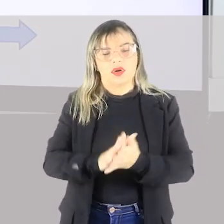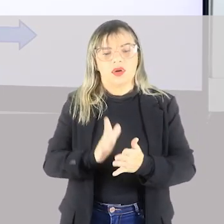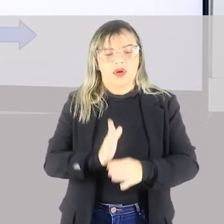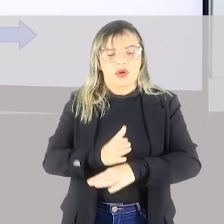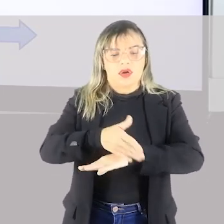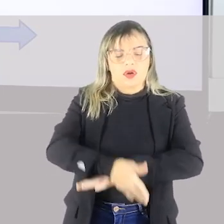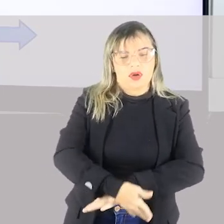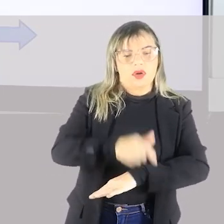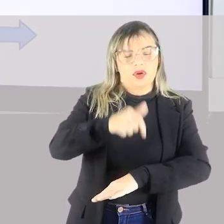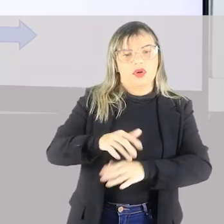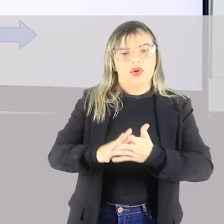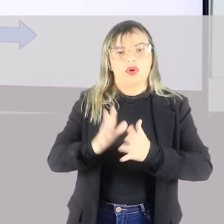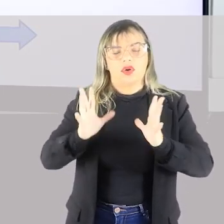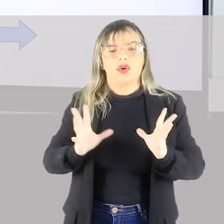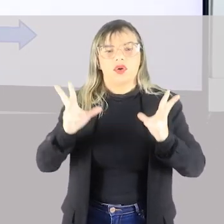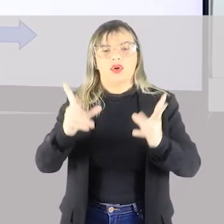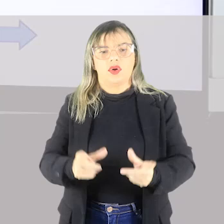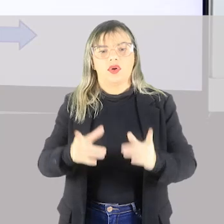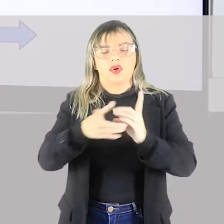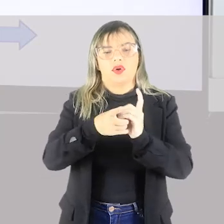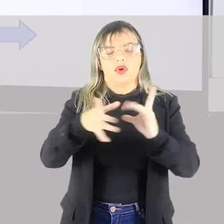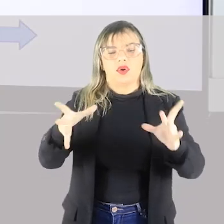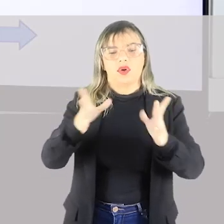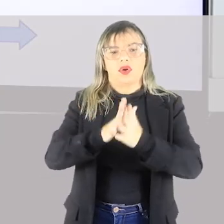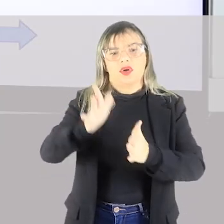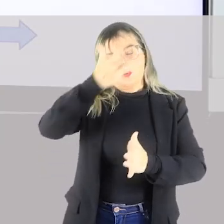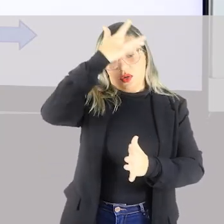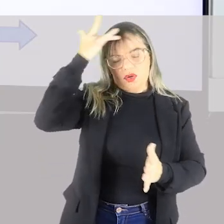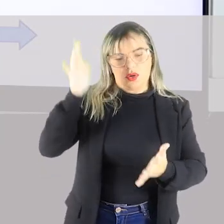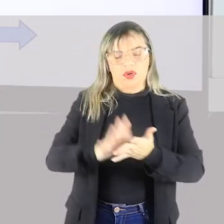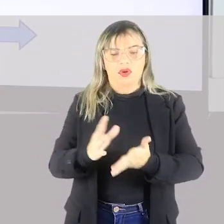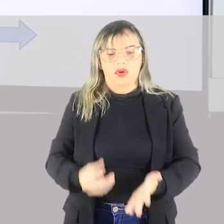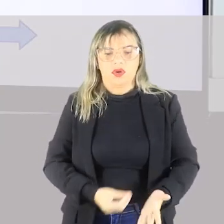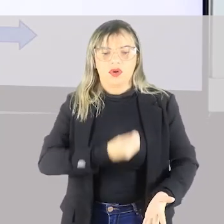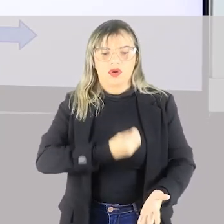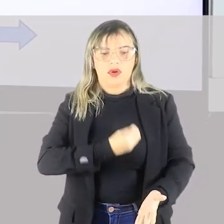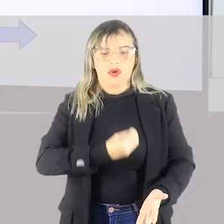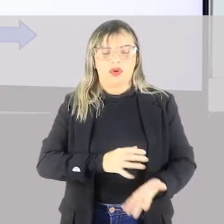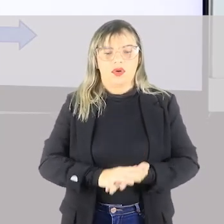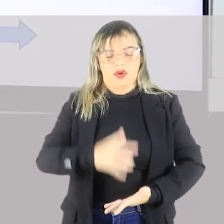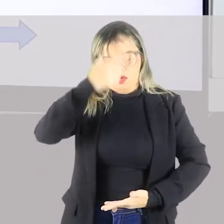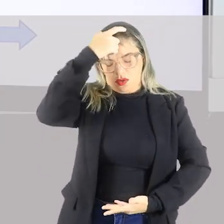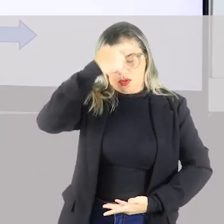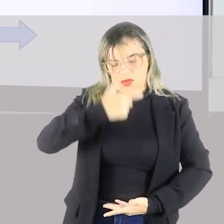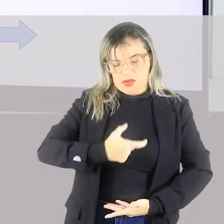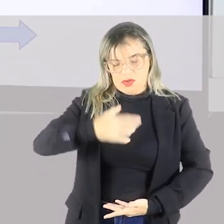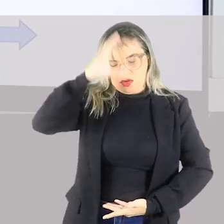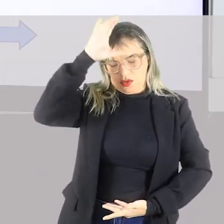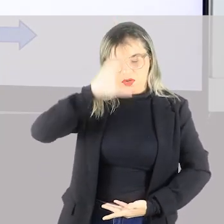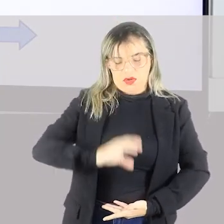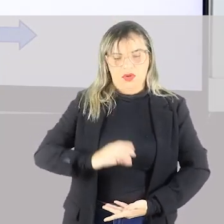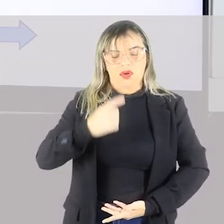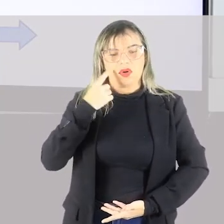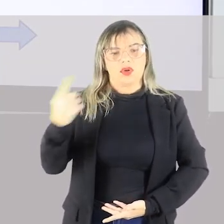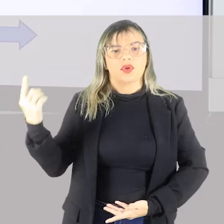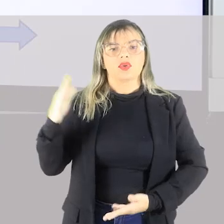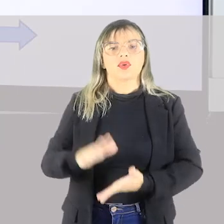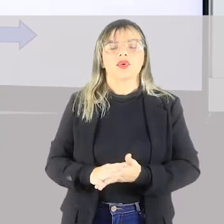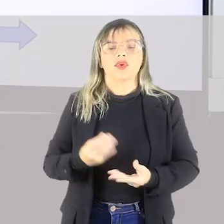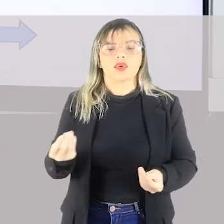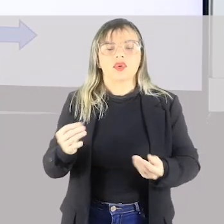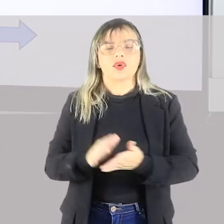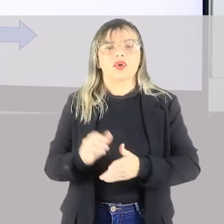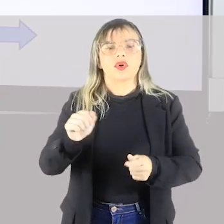efetiva, a participação democrática dos moradores, dos cidadãos nesse planejamento, nessa execução